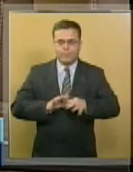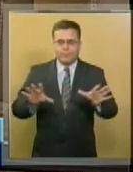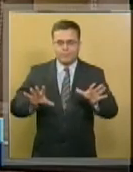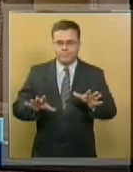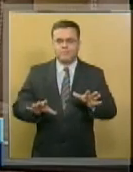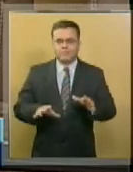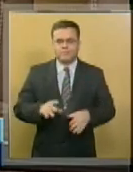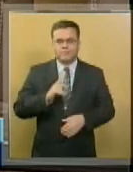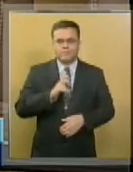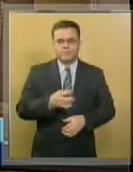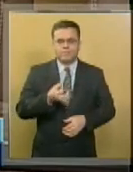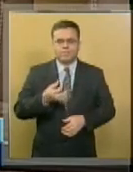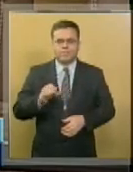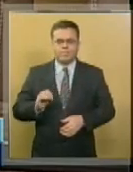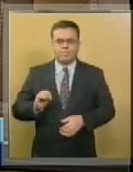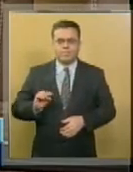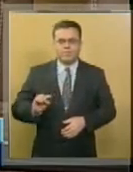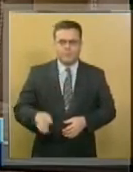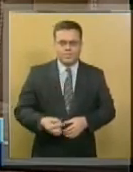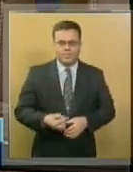de